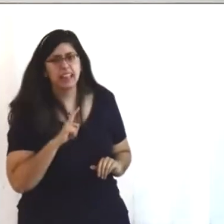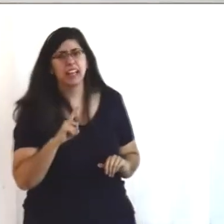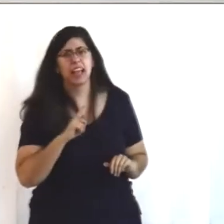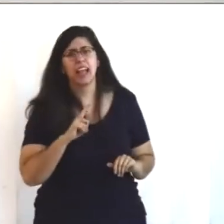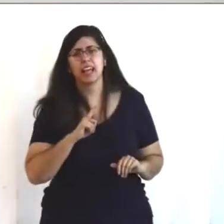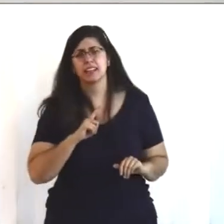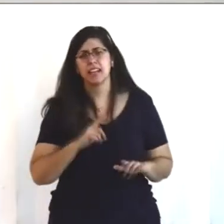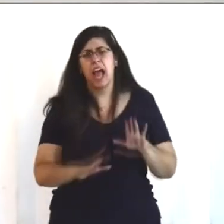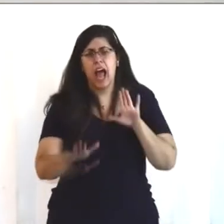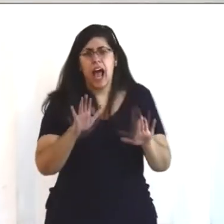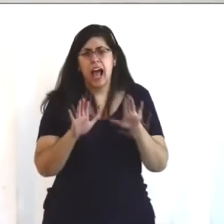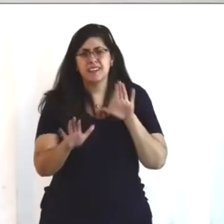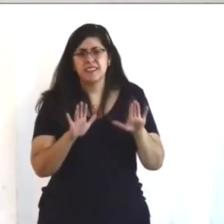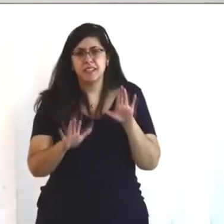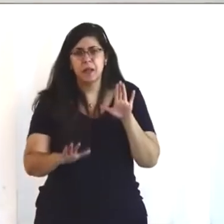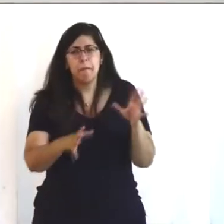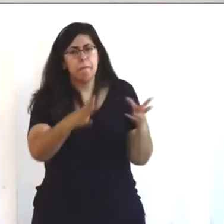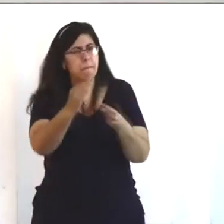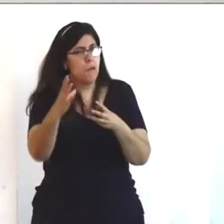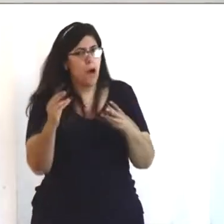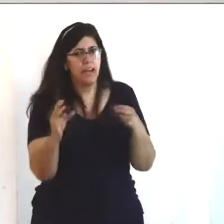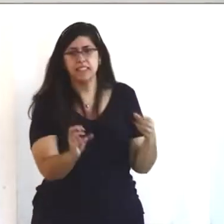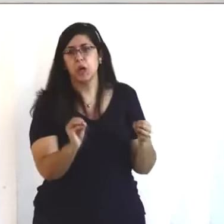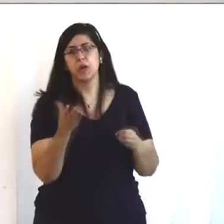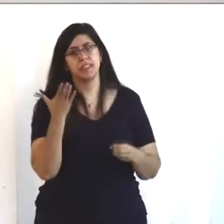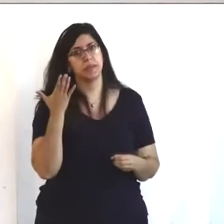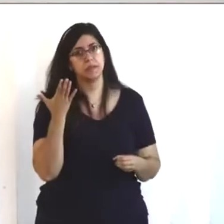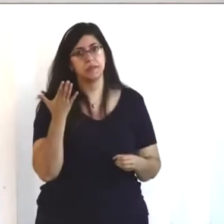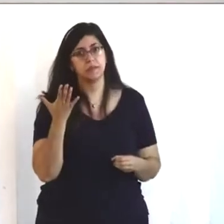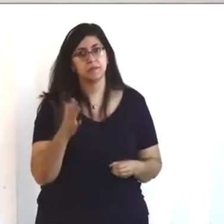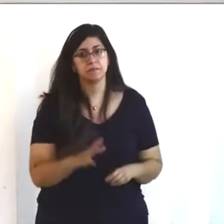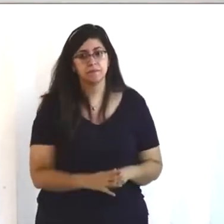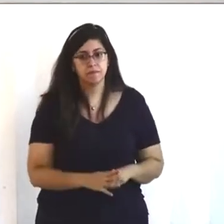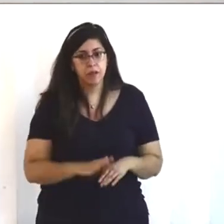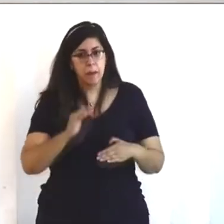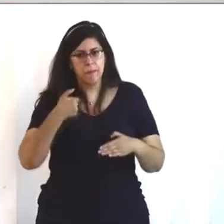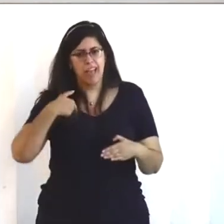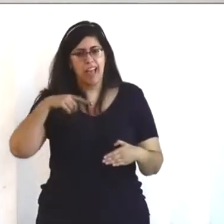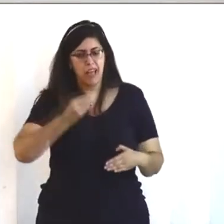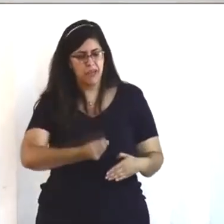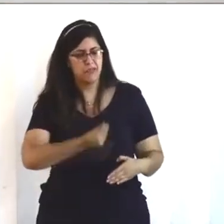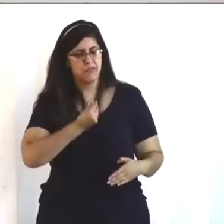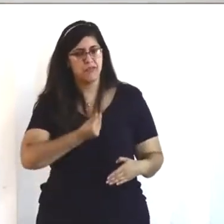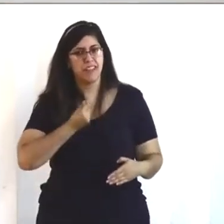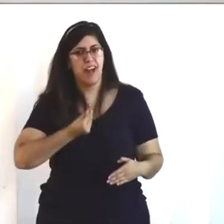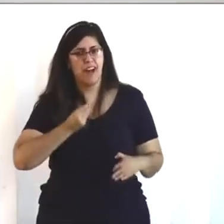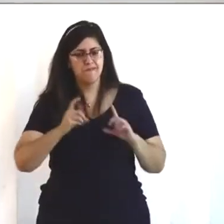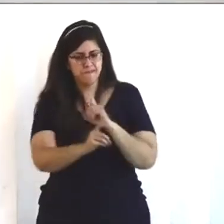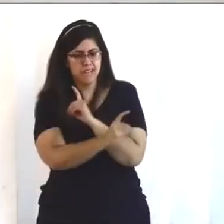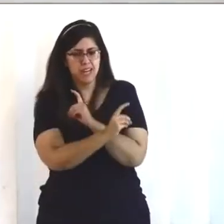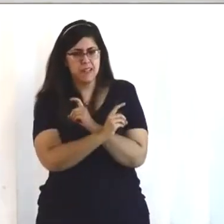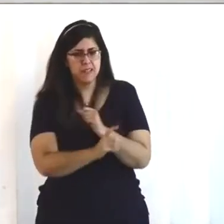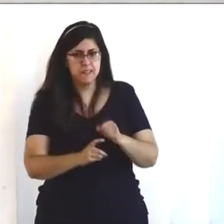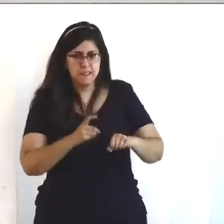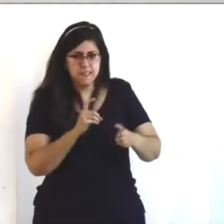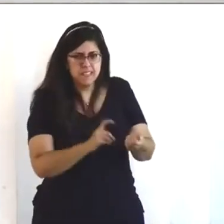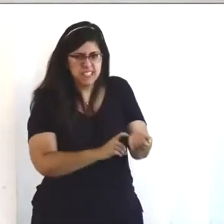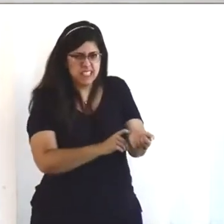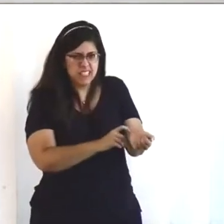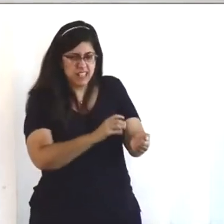esse evangelho por uma motivação que está dentro do seu coração. A motivação é negar, é